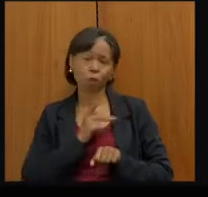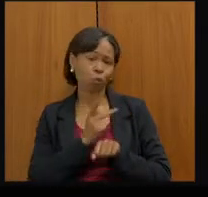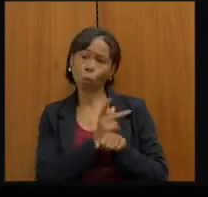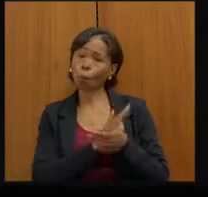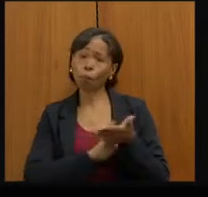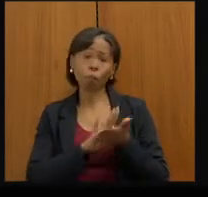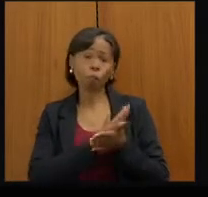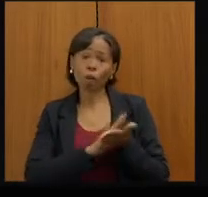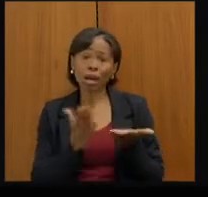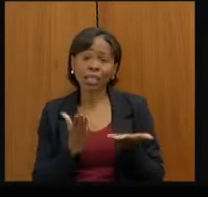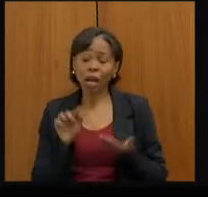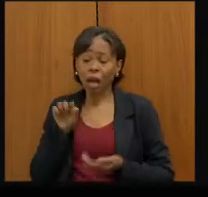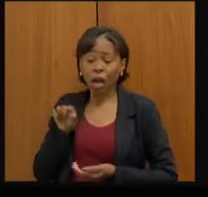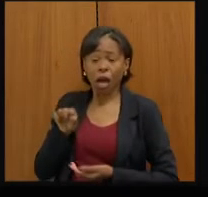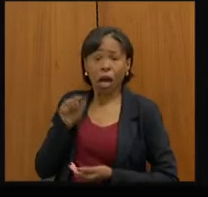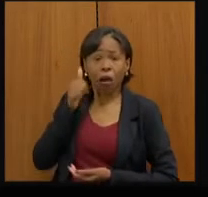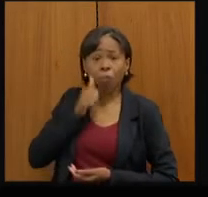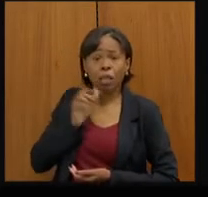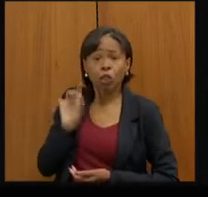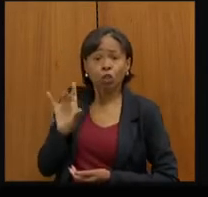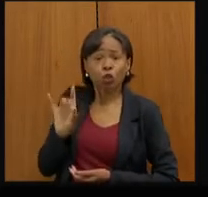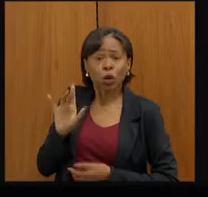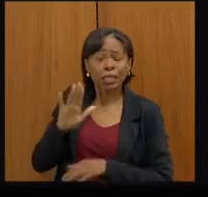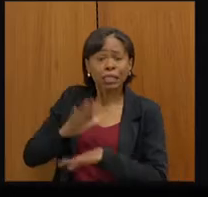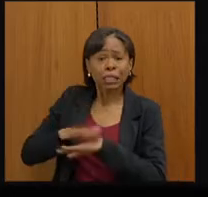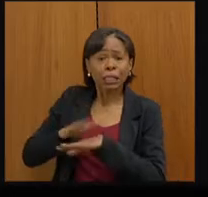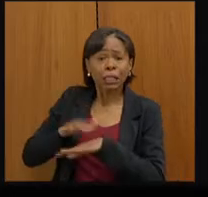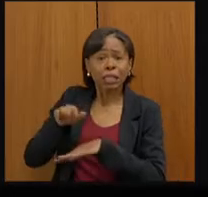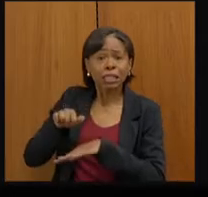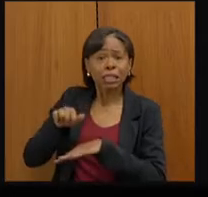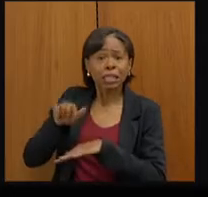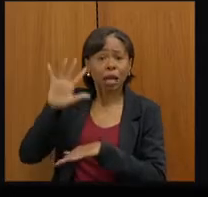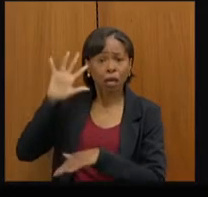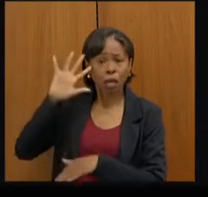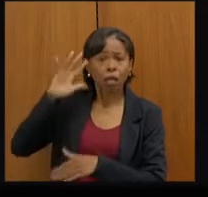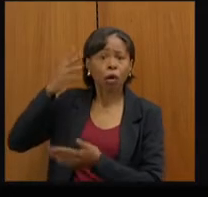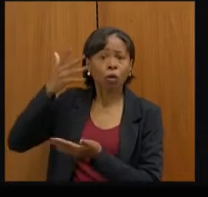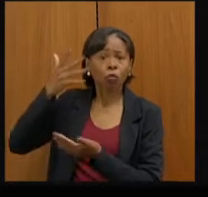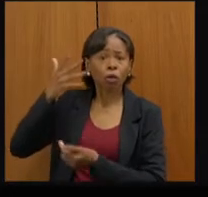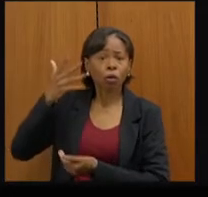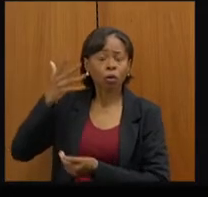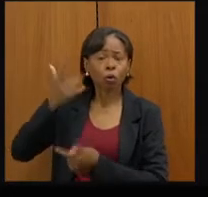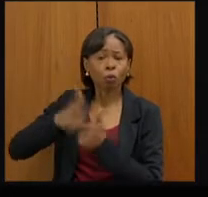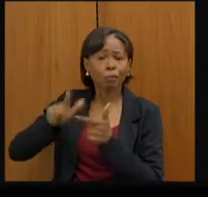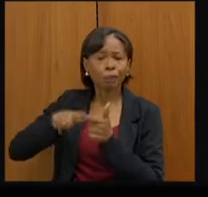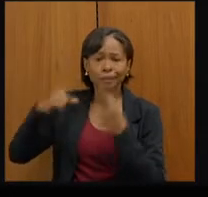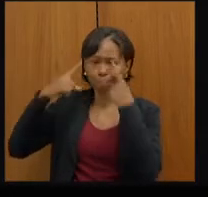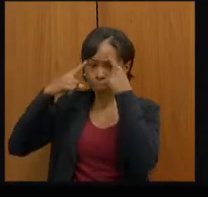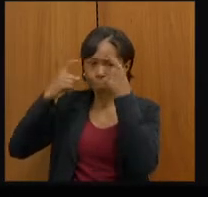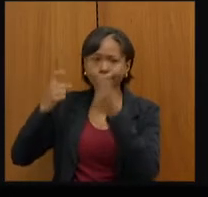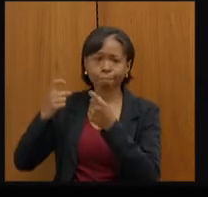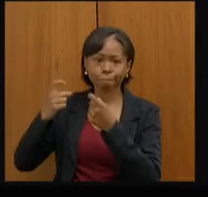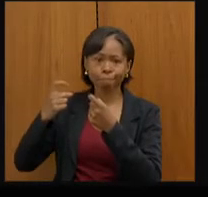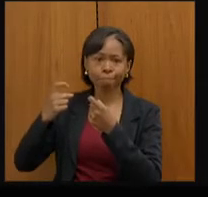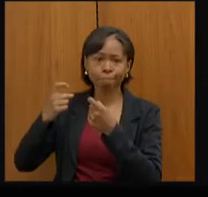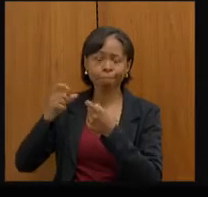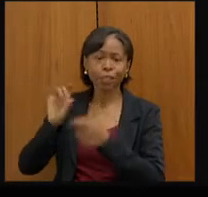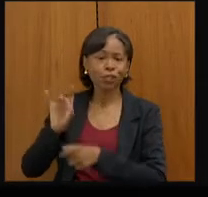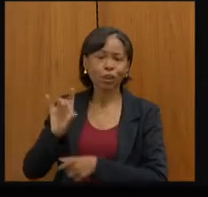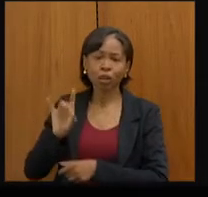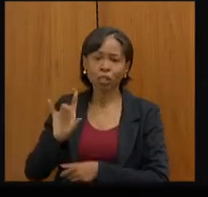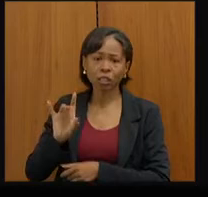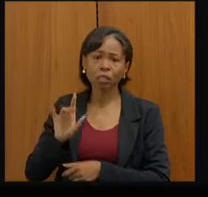a o episódio de violência que sofreram Esse é um dado que não dá conta a necessidade